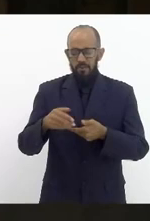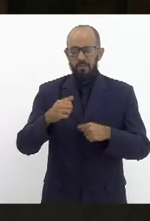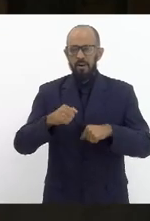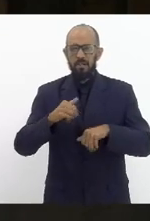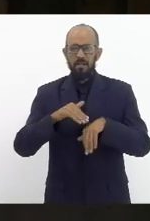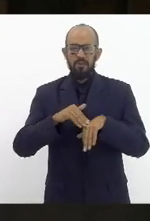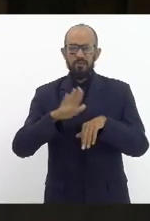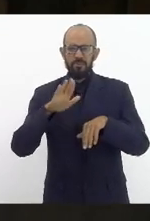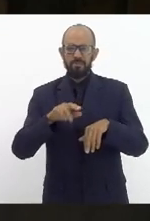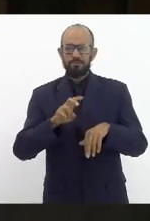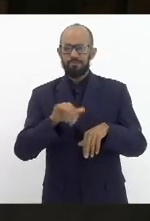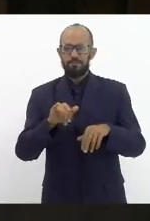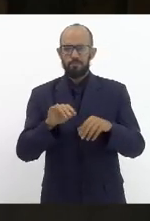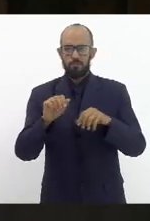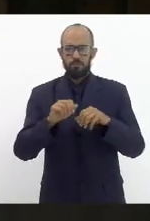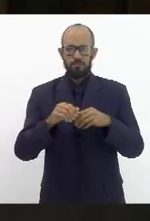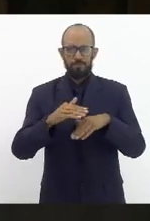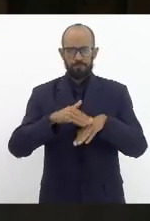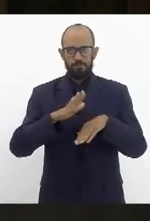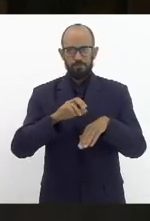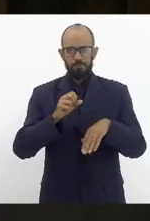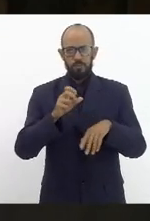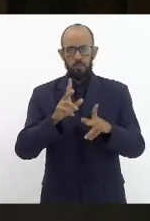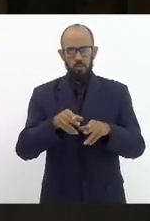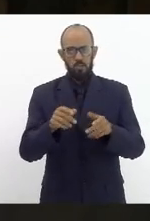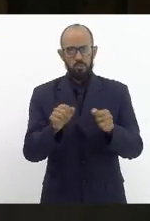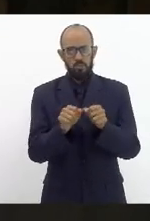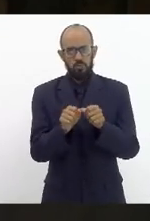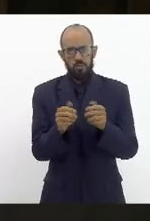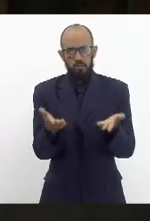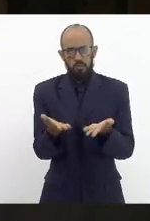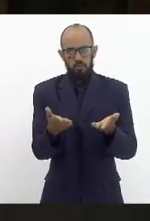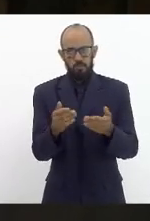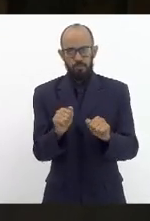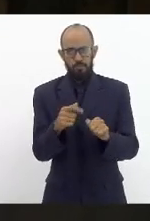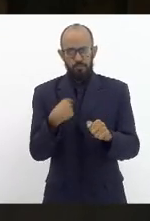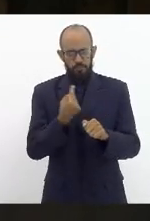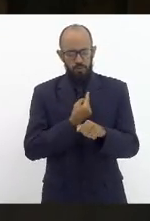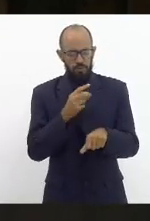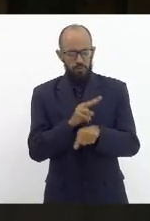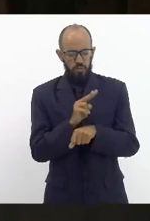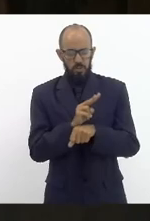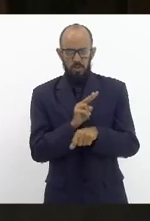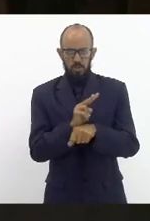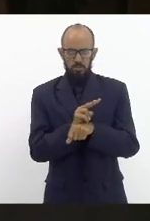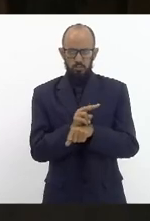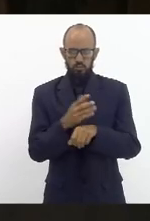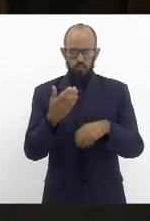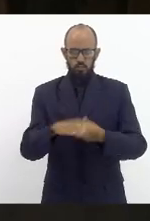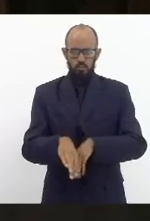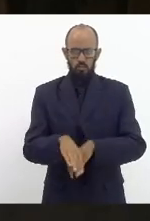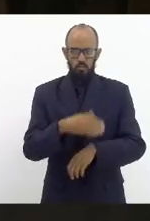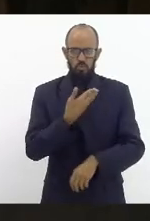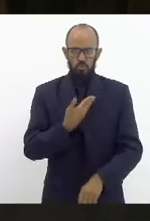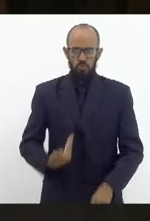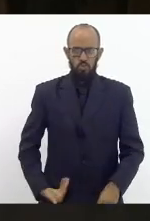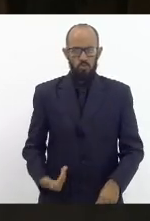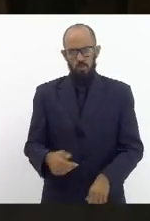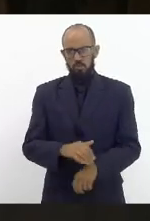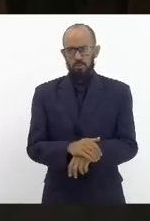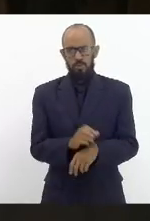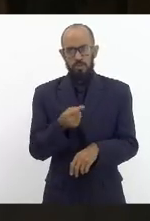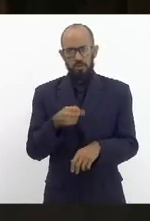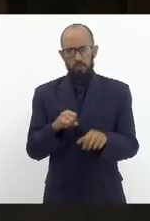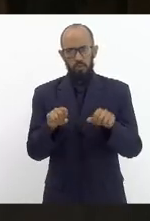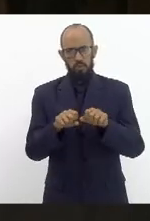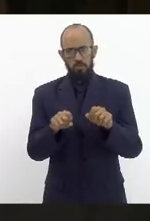maneira, como nós fizemos agora. Nós defendemos o concurso público. Eu queria dizer uma coisa a vocês. Se fosse pelo regime de recuperação fiscal,